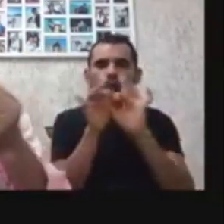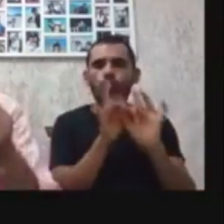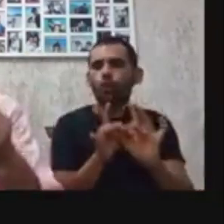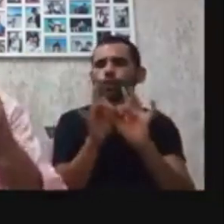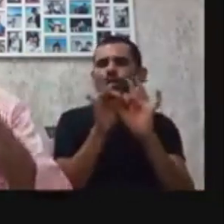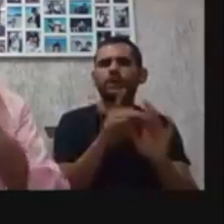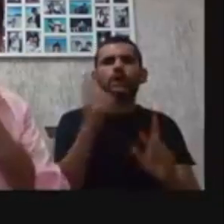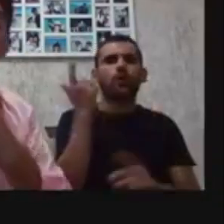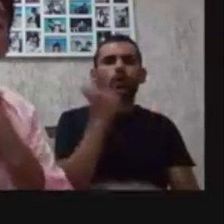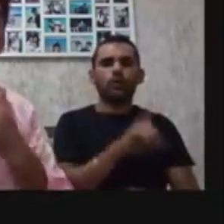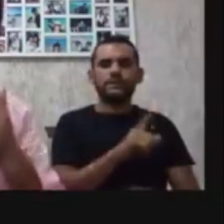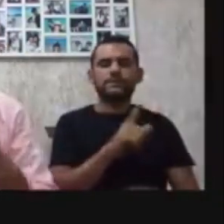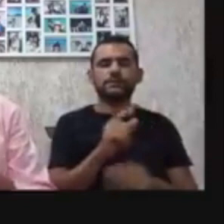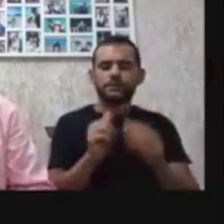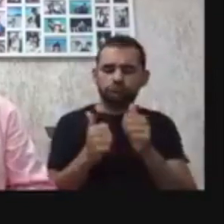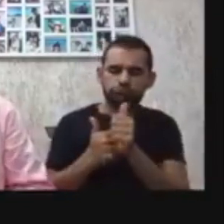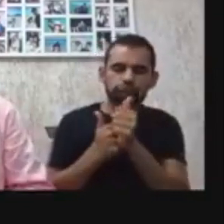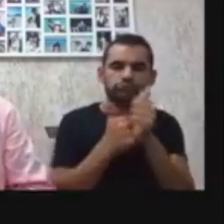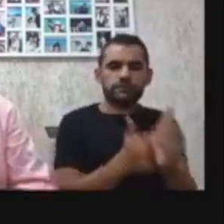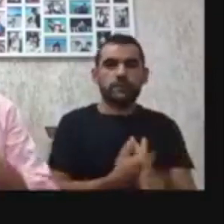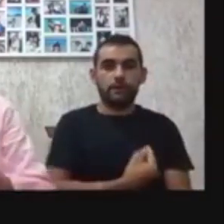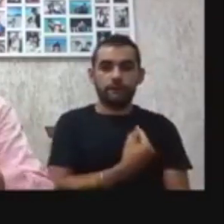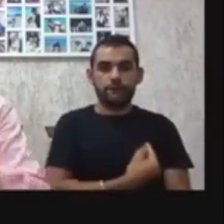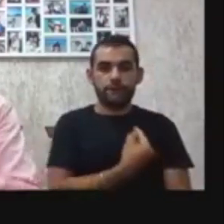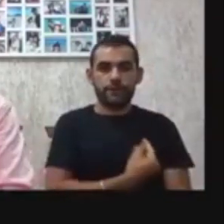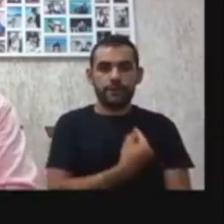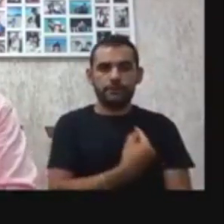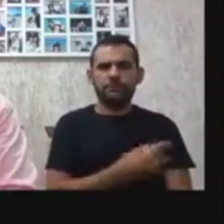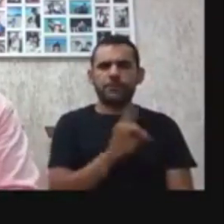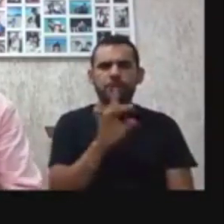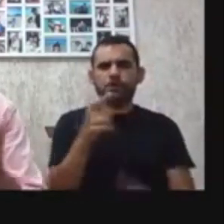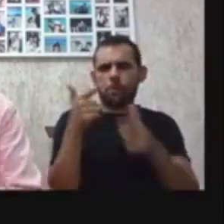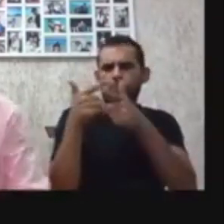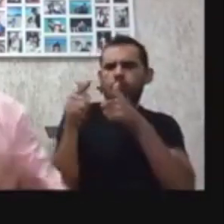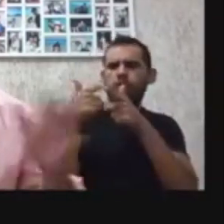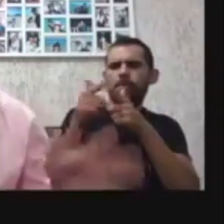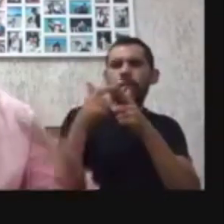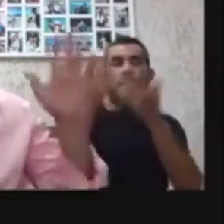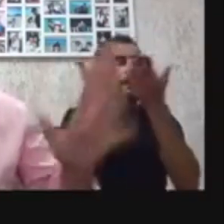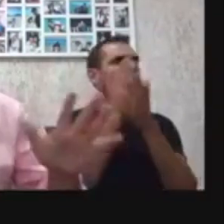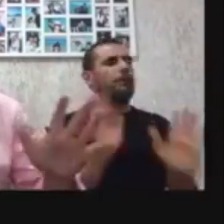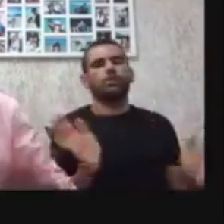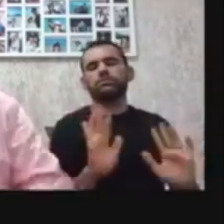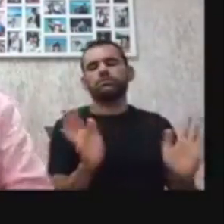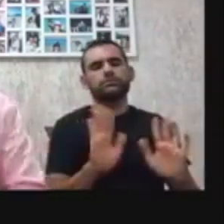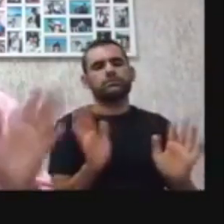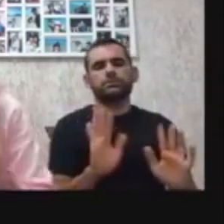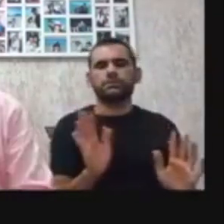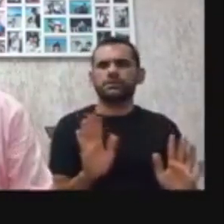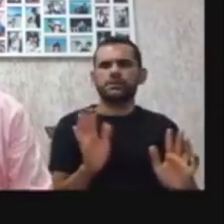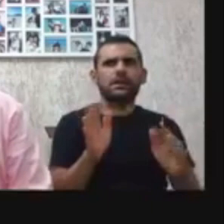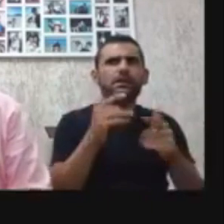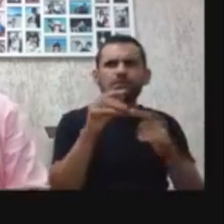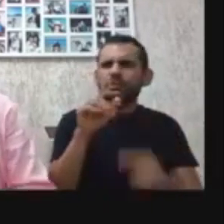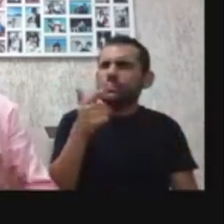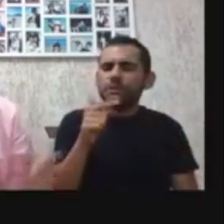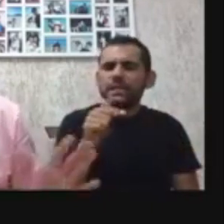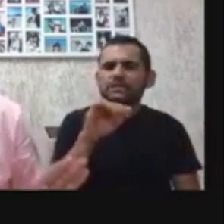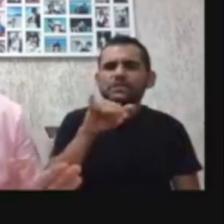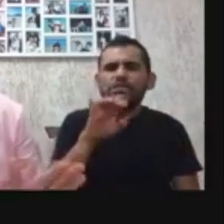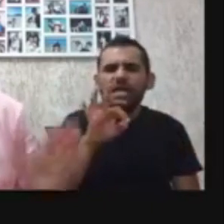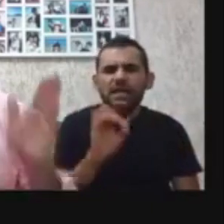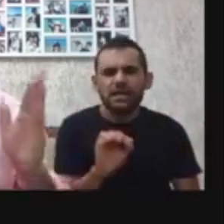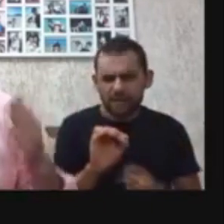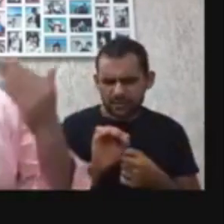que você consiga seguir em frente a sua vida. Não é porque teve um problema ali que acabou, vamos dizer, não tem jeito. Esse negócio de não tem jeito, Adriano,